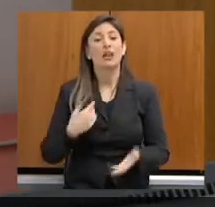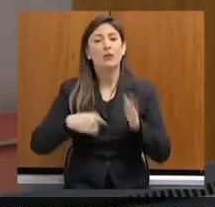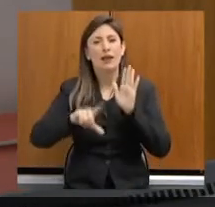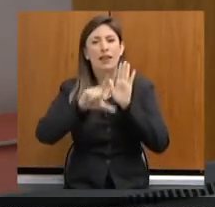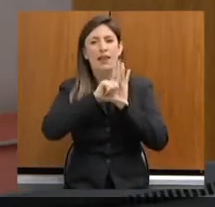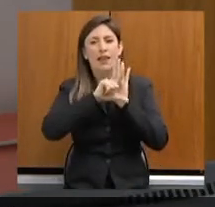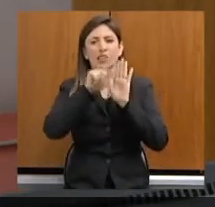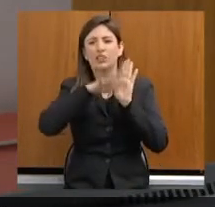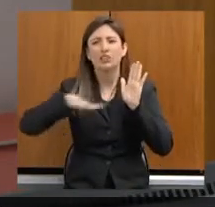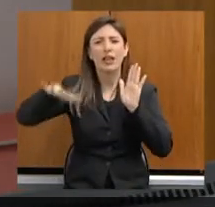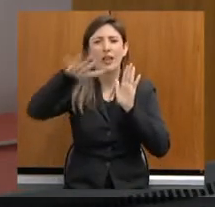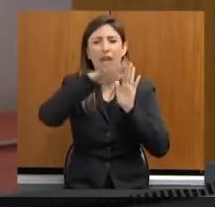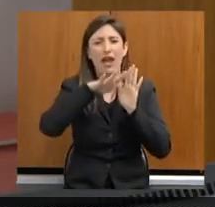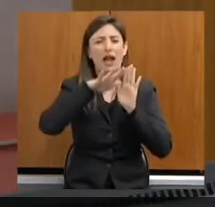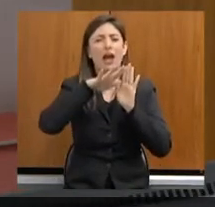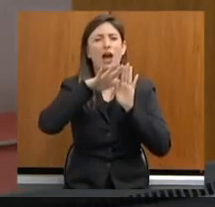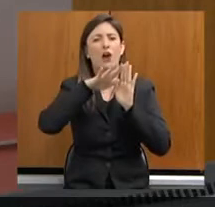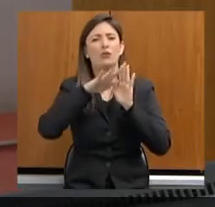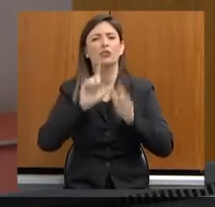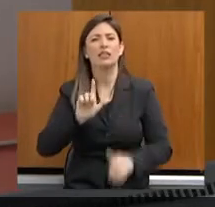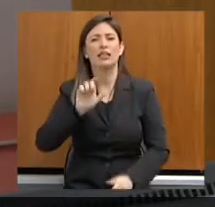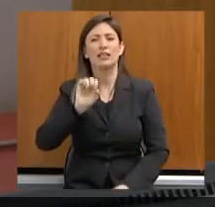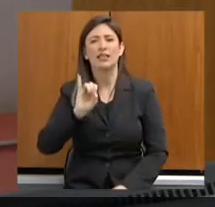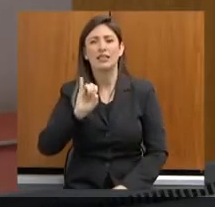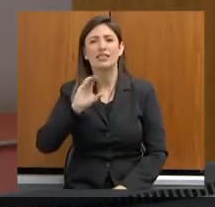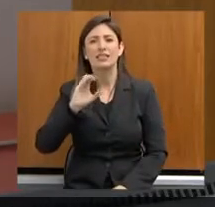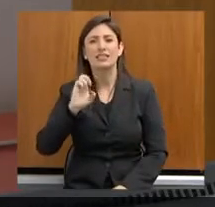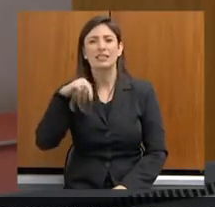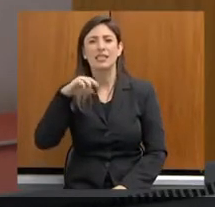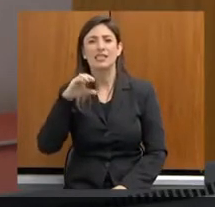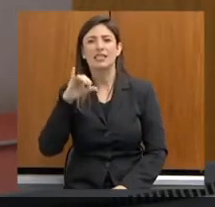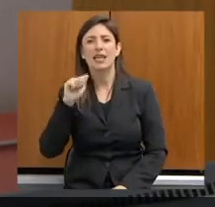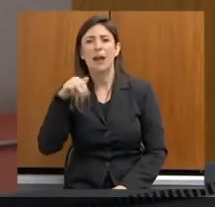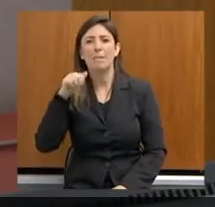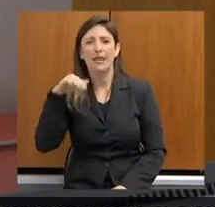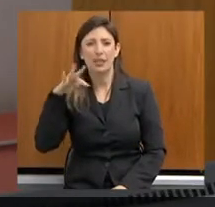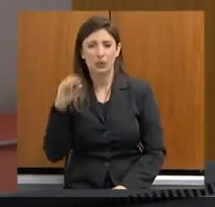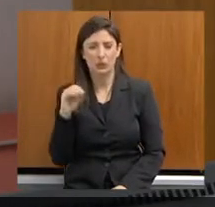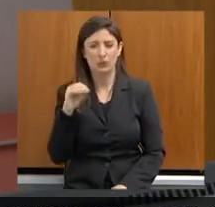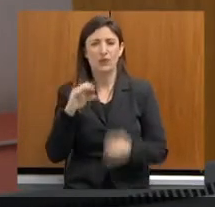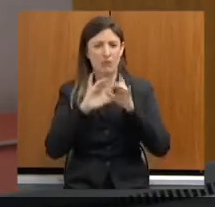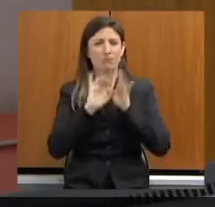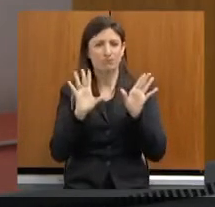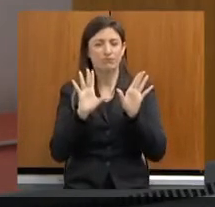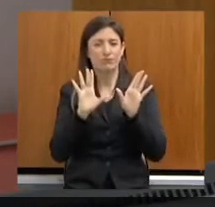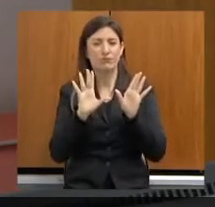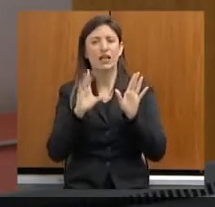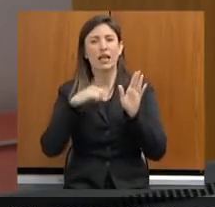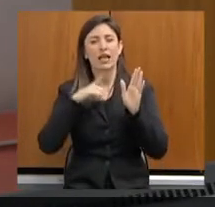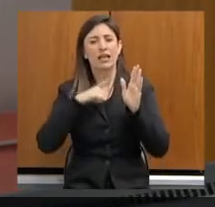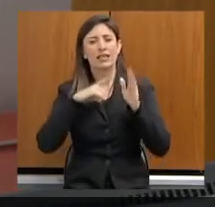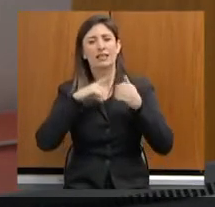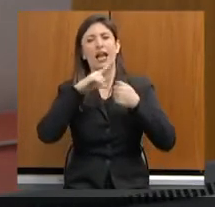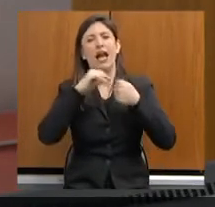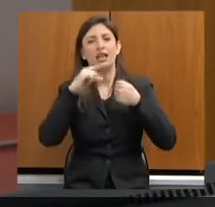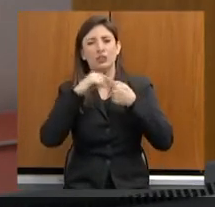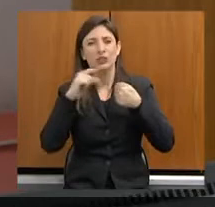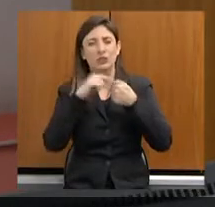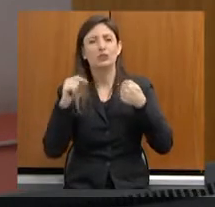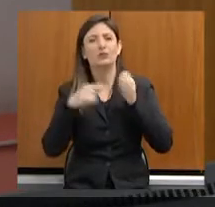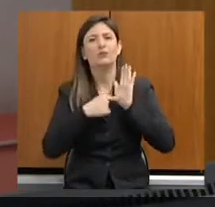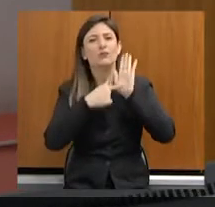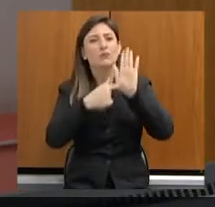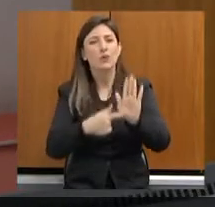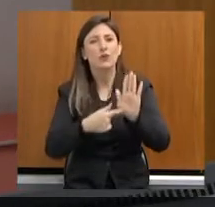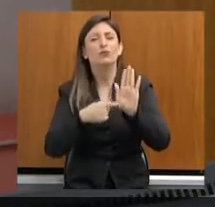de licenciamento foi colocado um artigo e coloca barragens para irrigação como utilidade pública